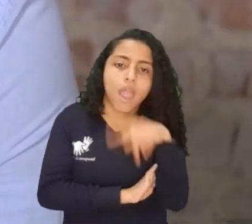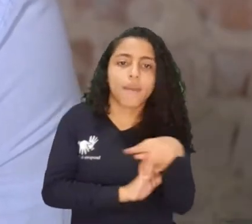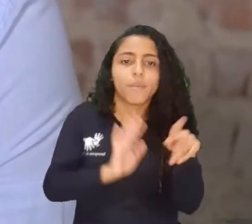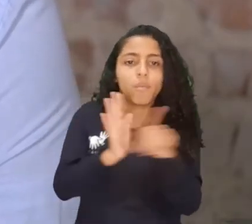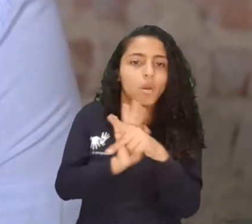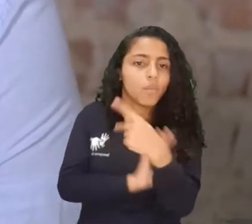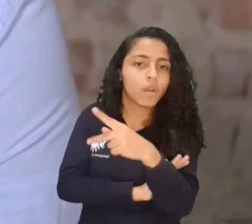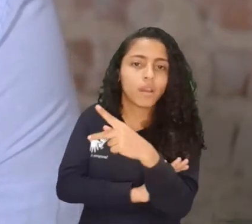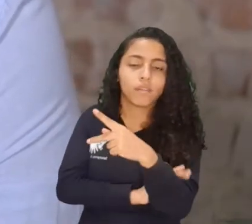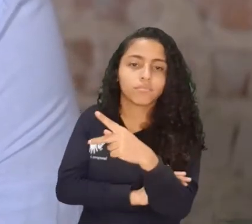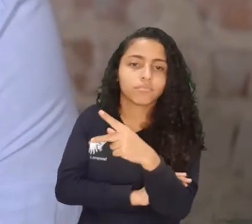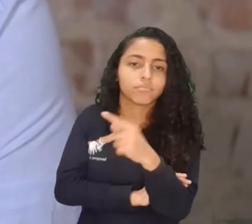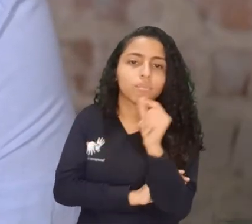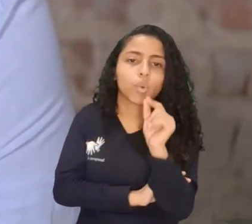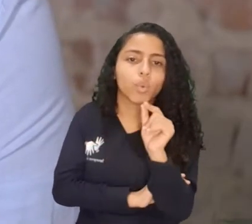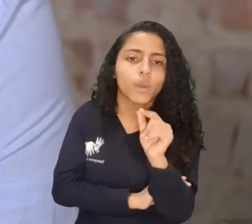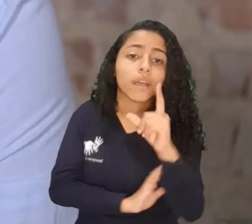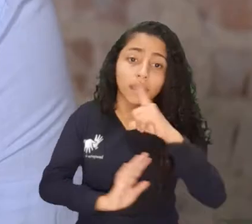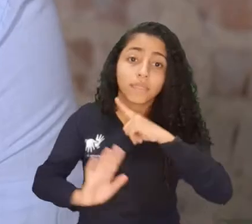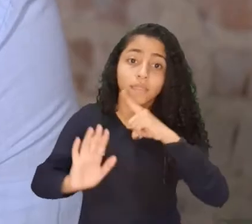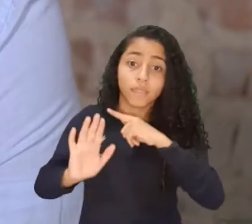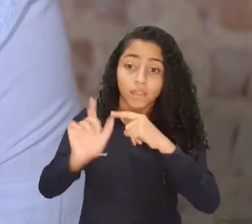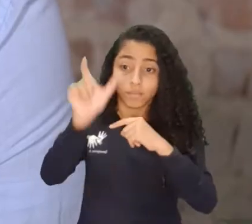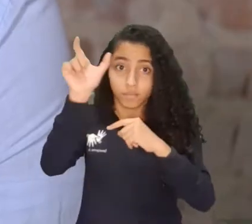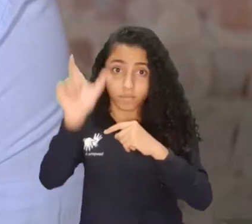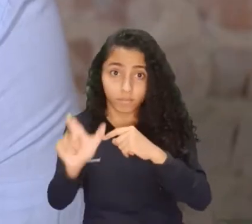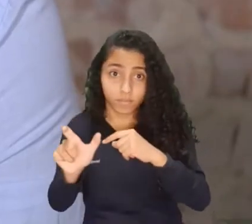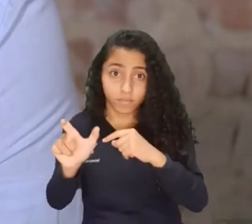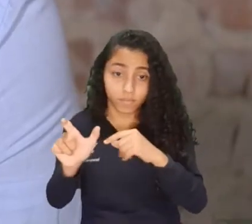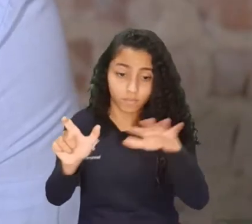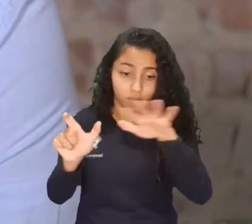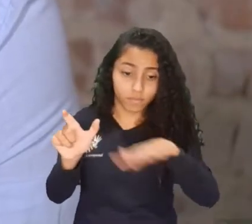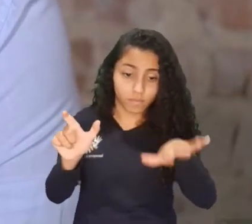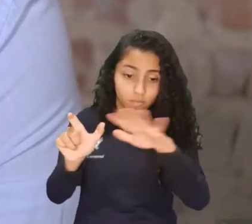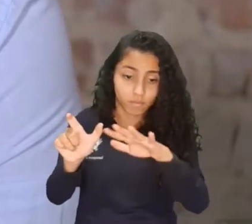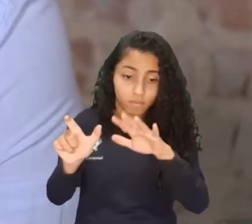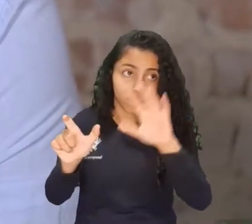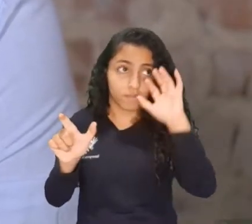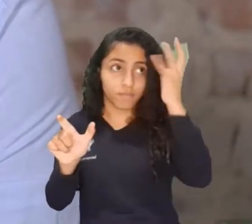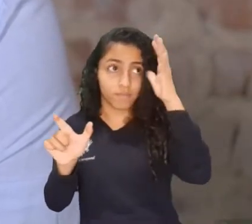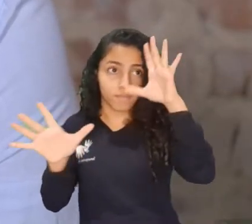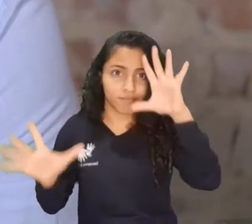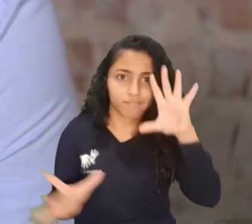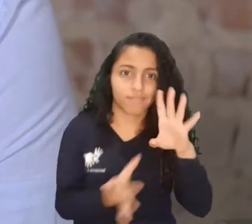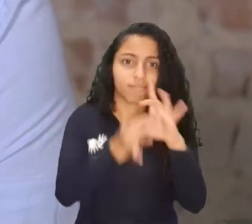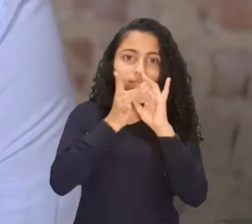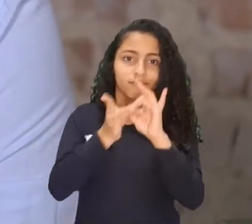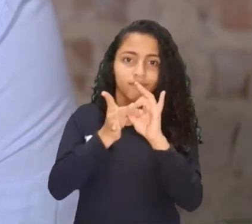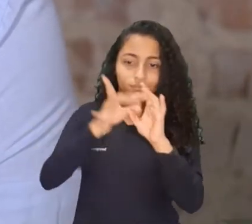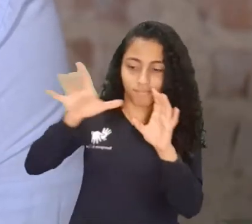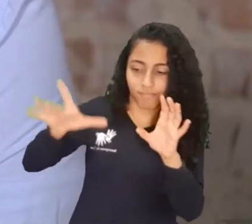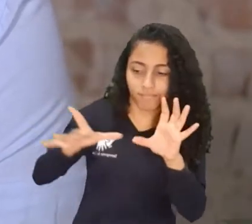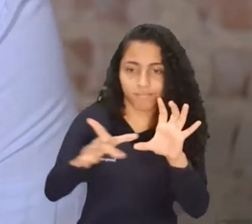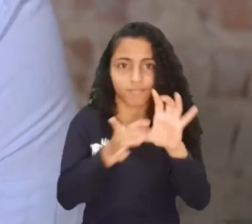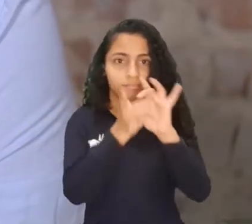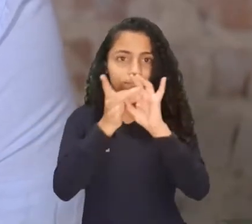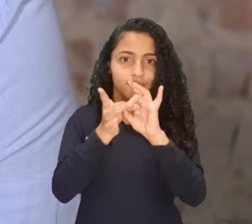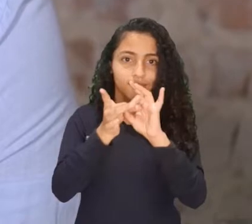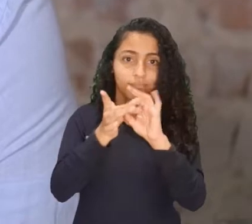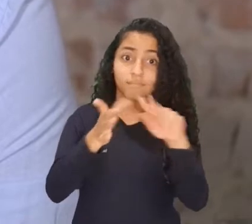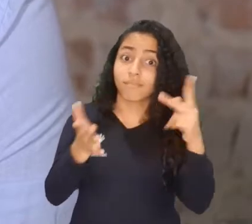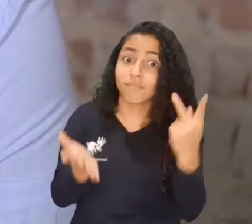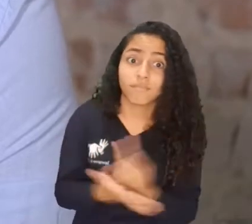Que a espécie tem uma associação forte com essas variáveis do clima. Se isso acontece, e isso acontece para um monte